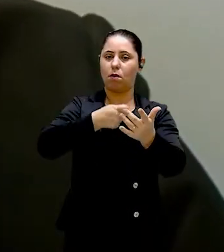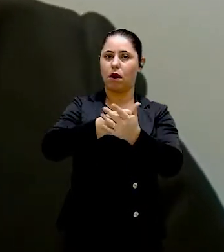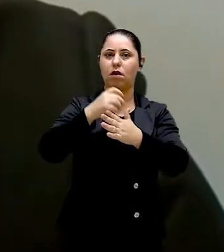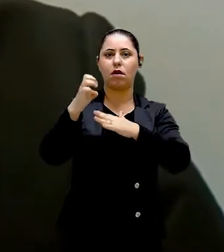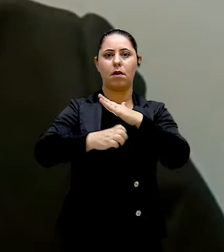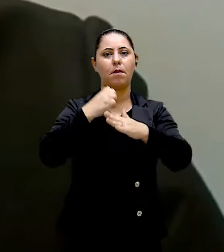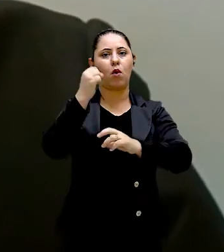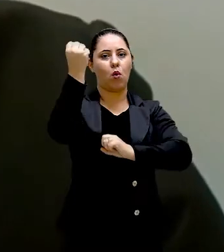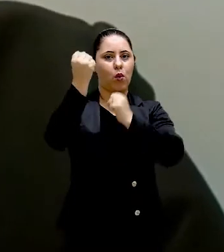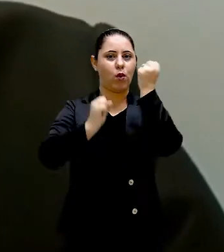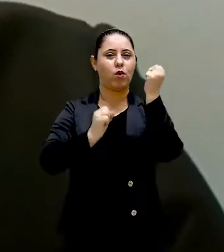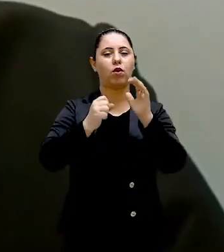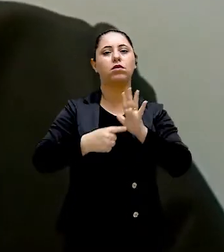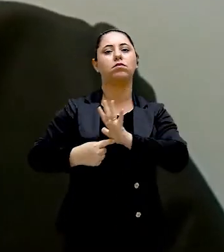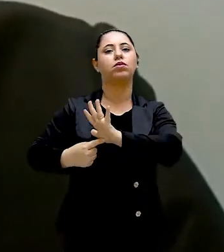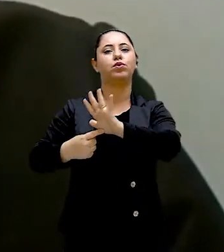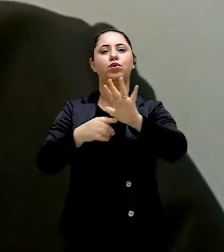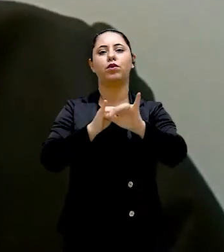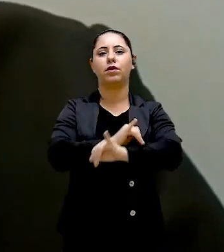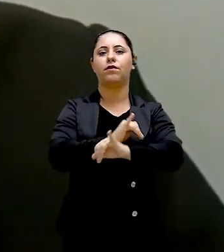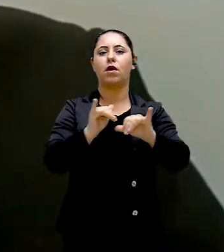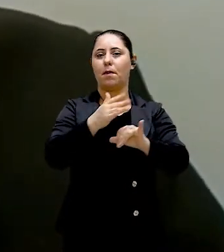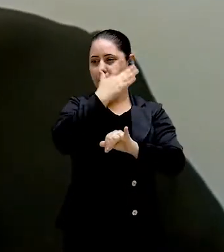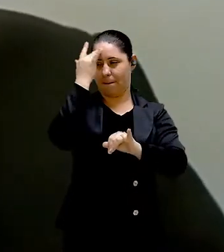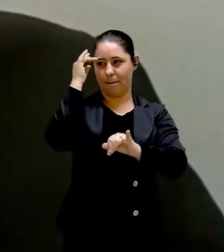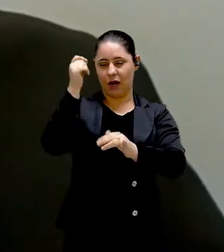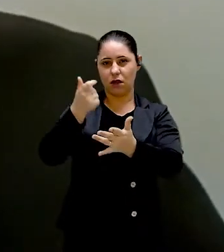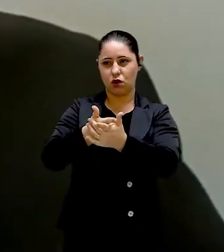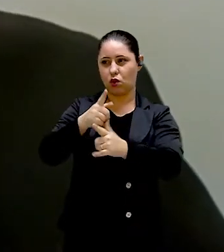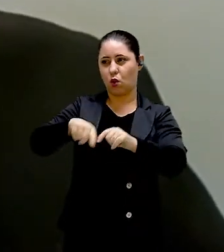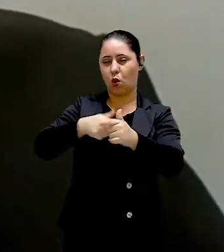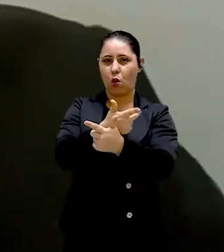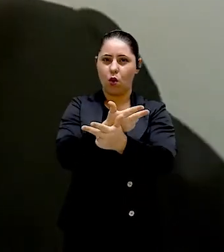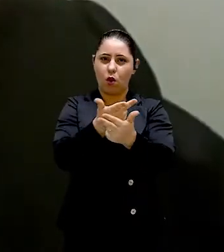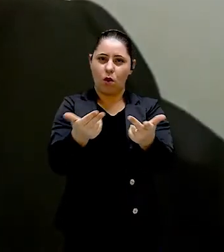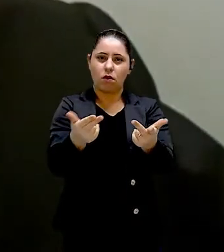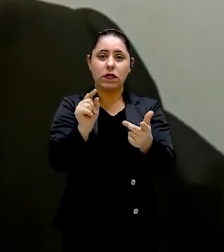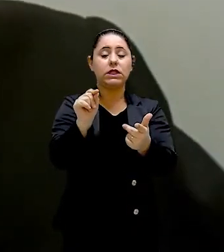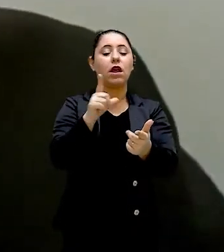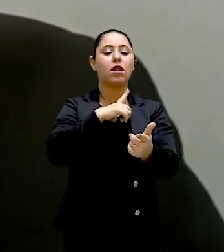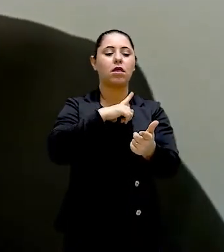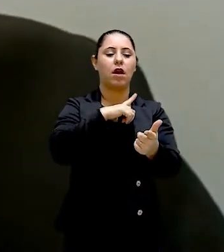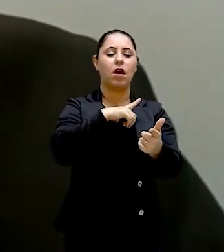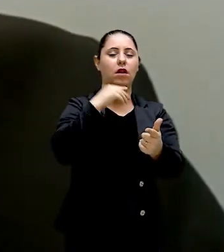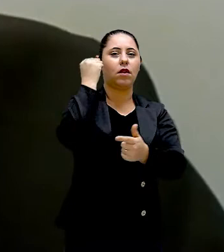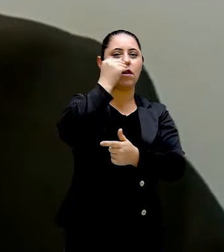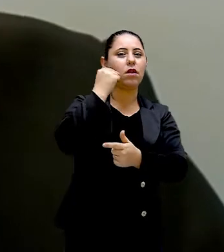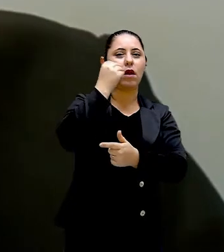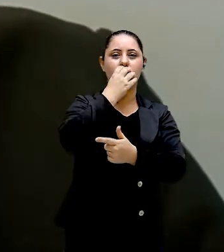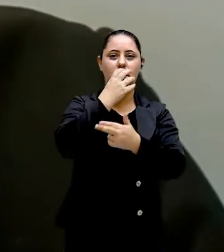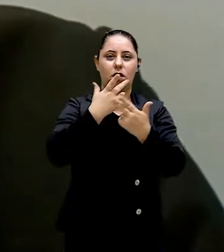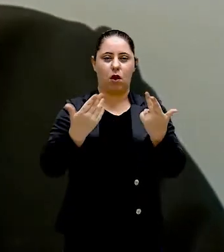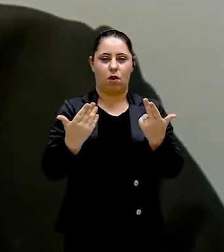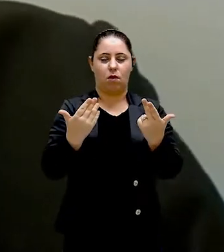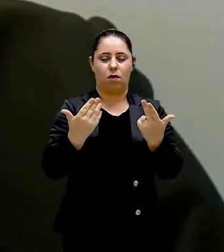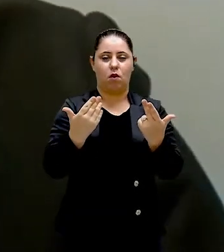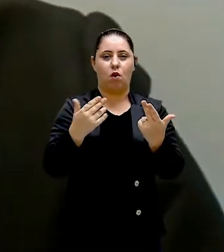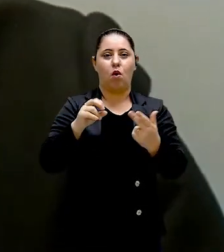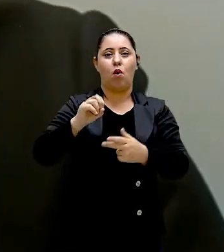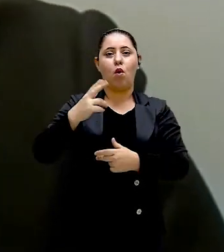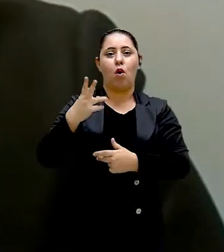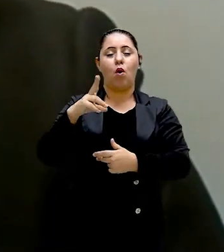a informar os consumidores se aquele produto foi testado em animal